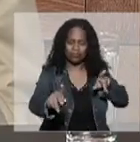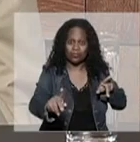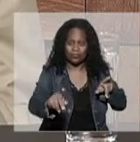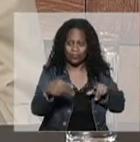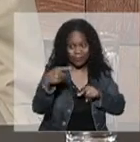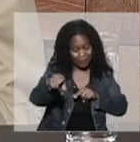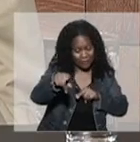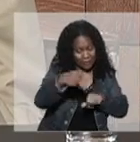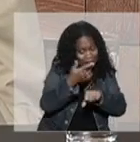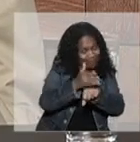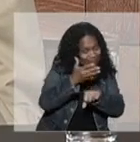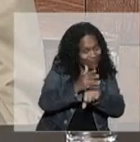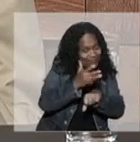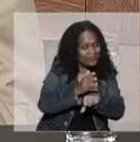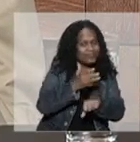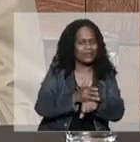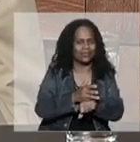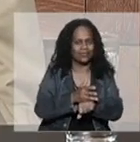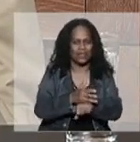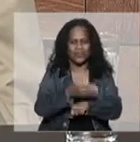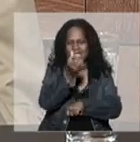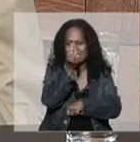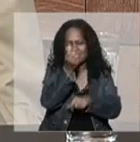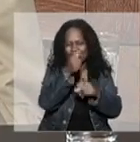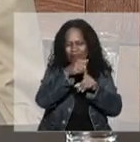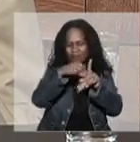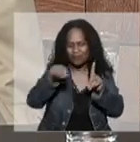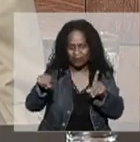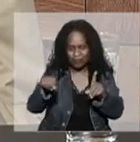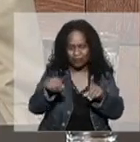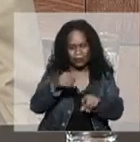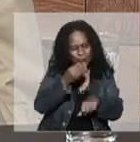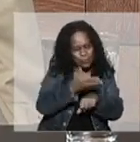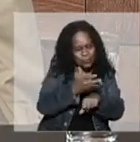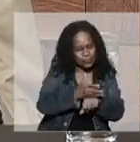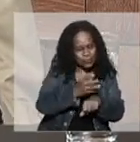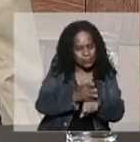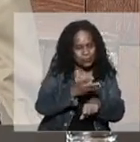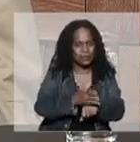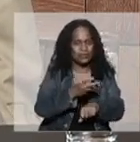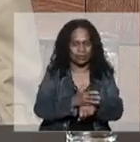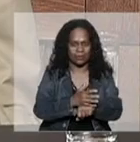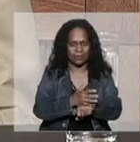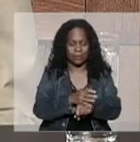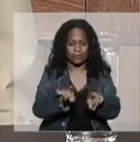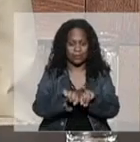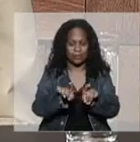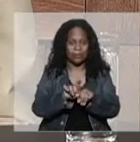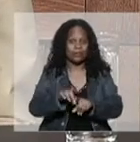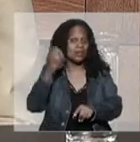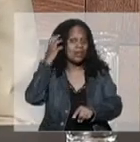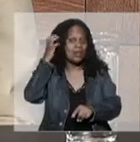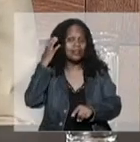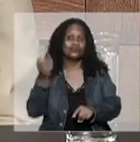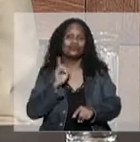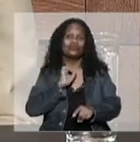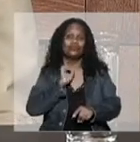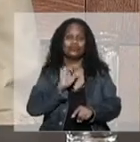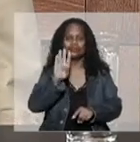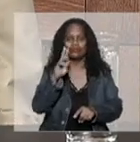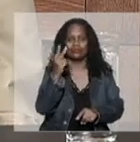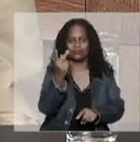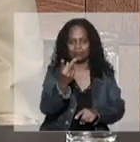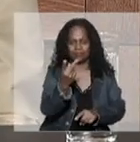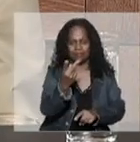falaram, vai treinar na Rádio Aurilândia. E eu fiquei lá 6 meses na Rádio Aurilândia, fiz também na Rádio Minas de Belo